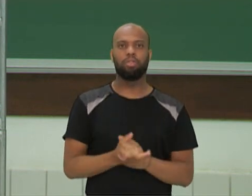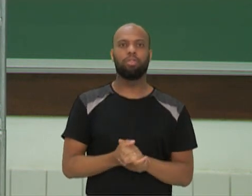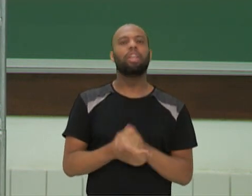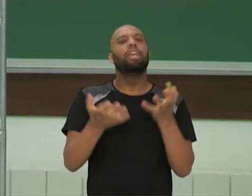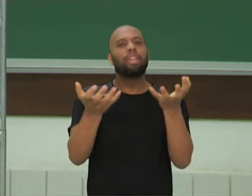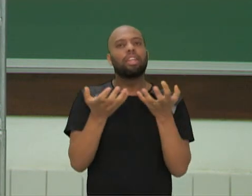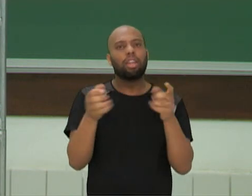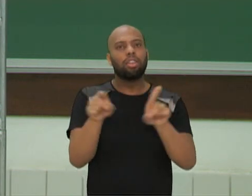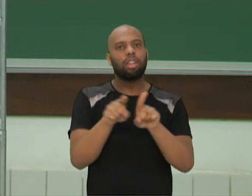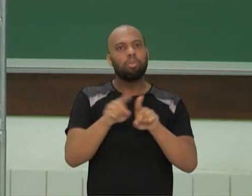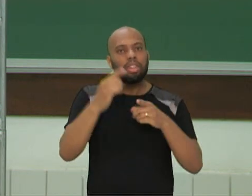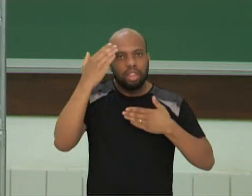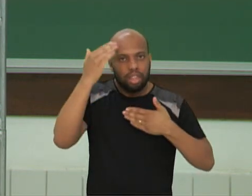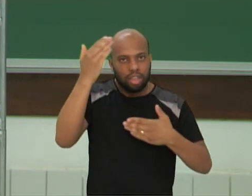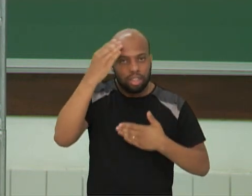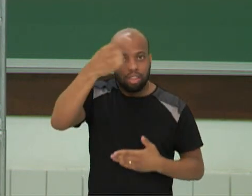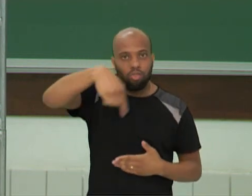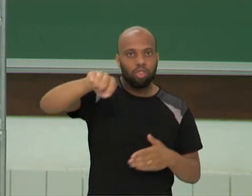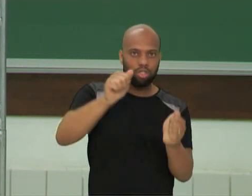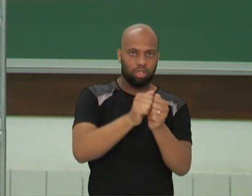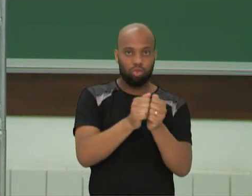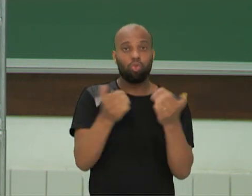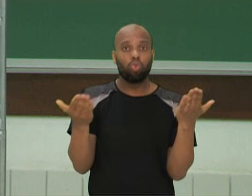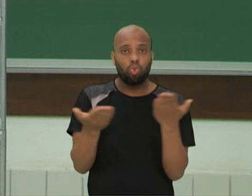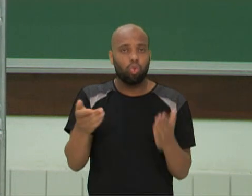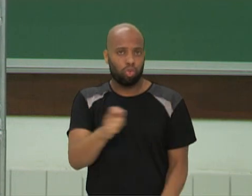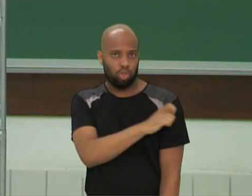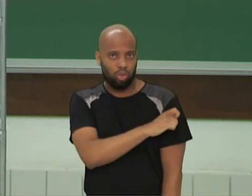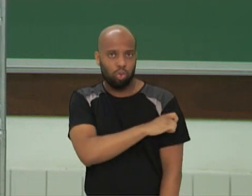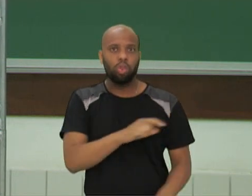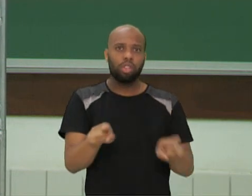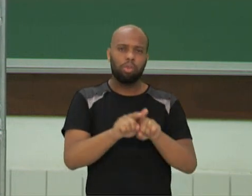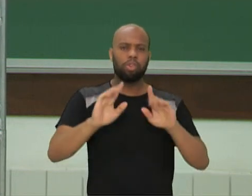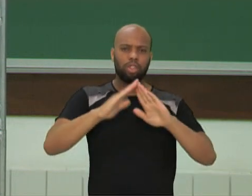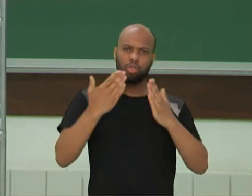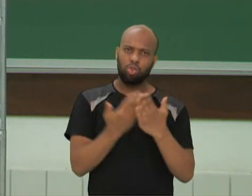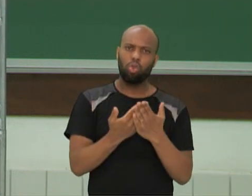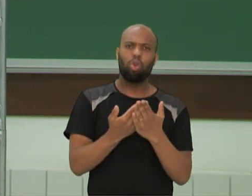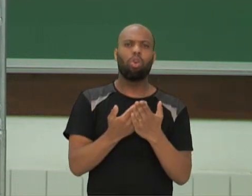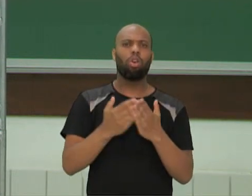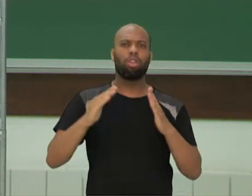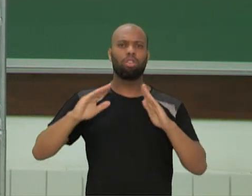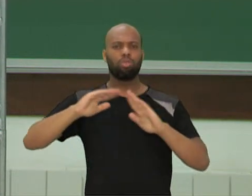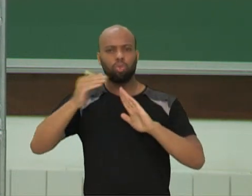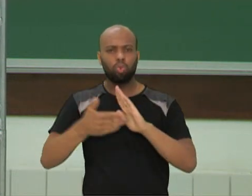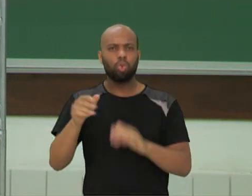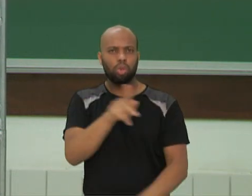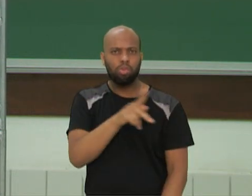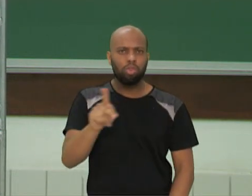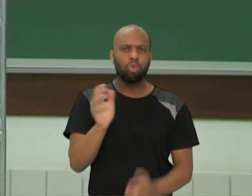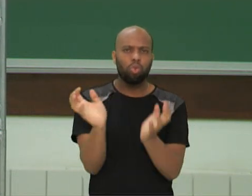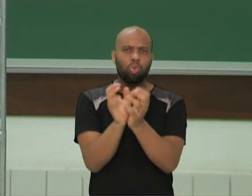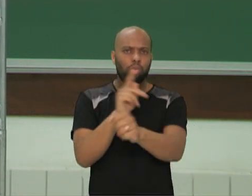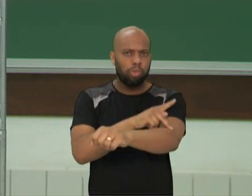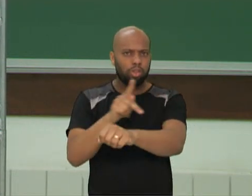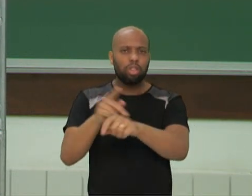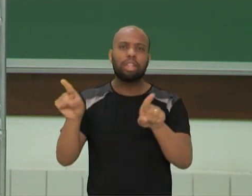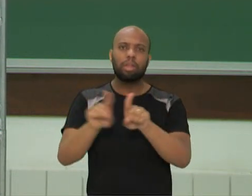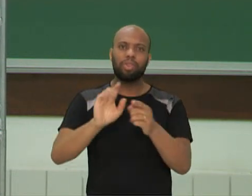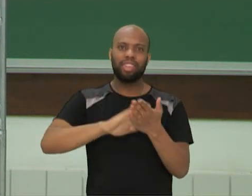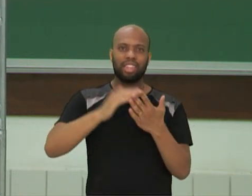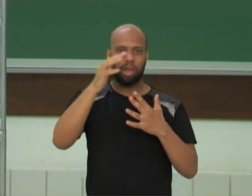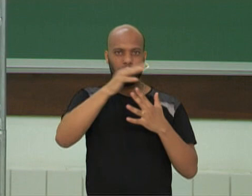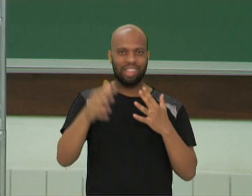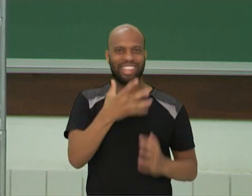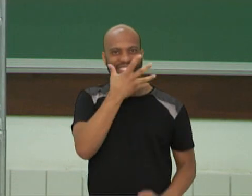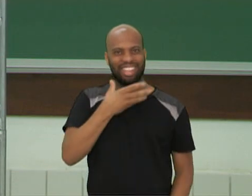Quero muito agradecer a sua participação, estudante, das escolas, dos colégios, dos professores, equipe pedagógica e do nosso intérprete